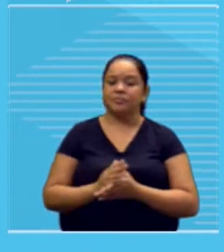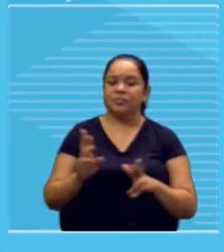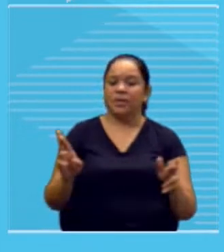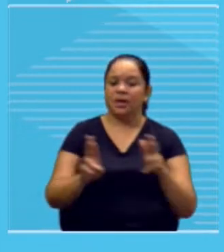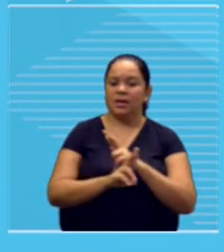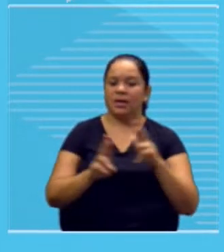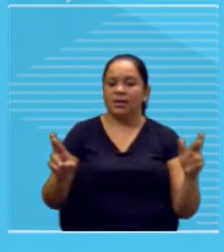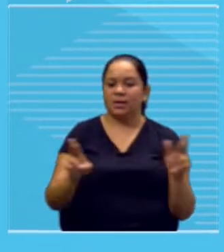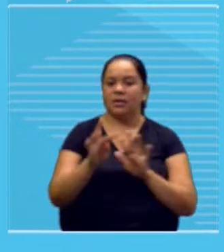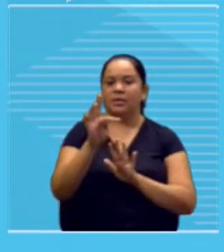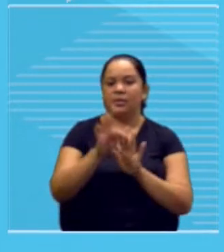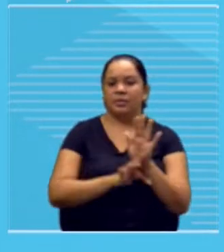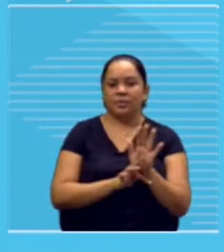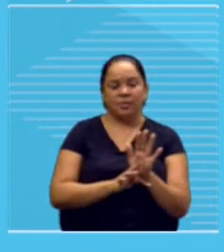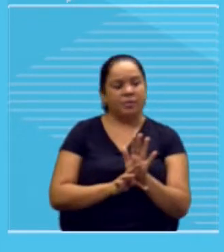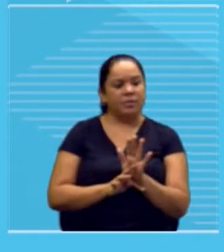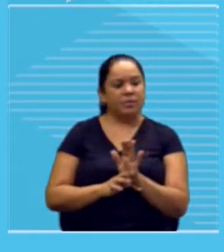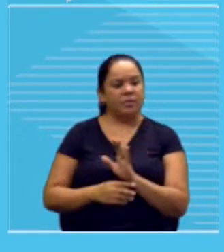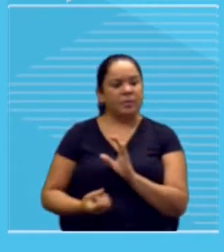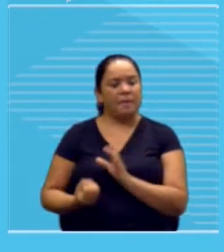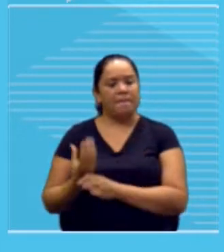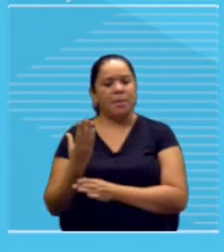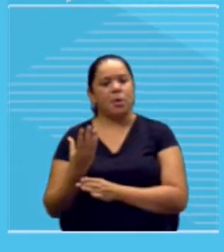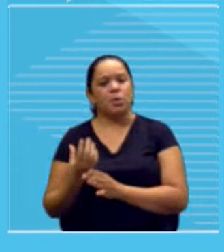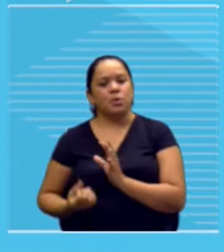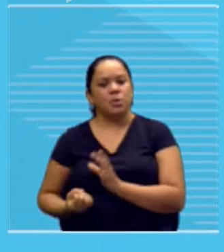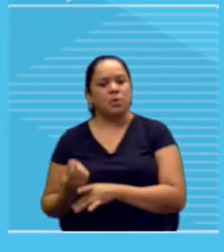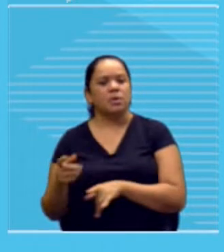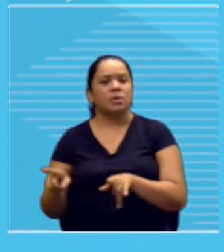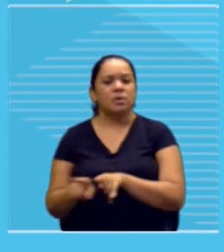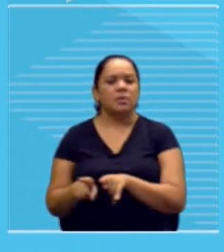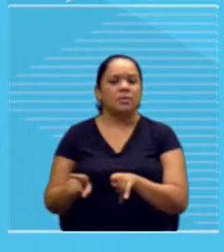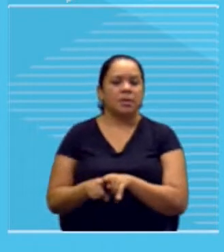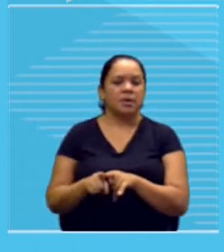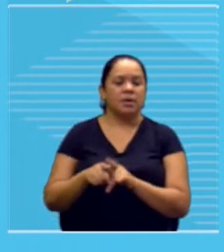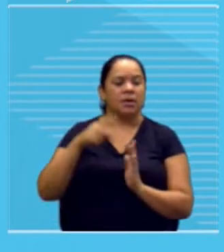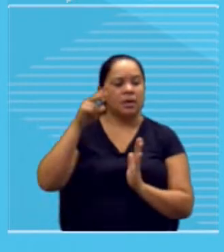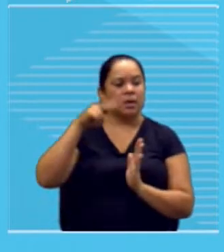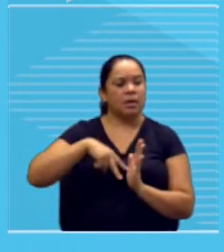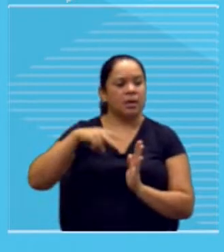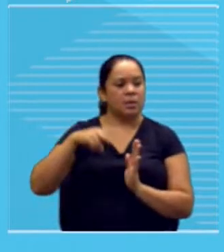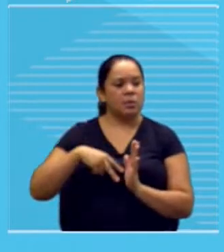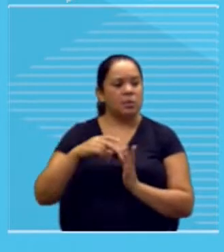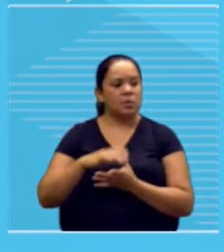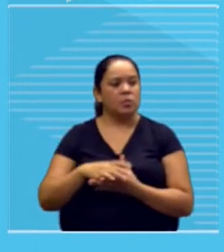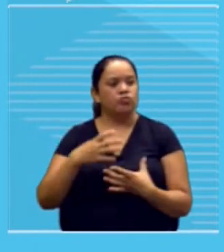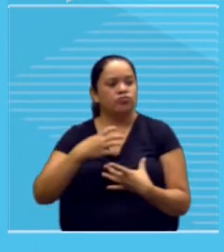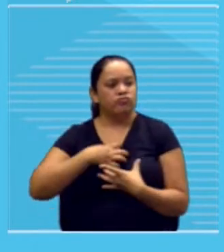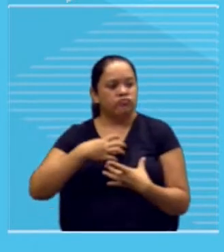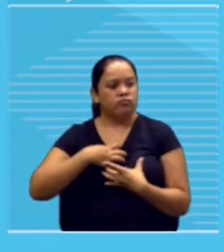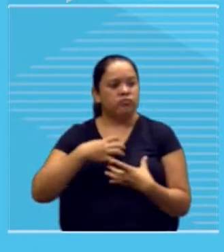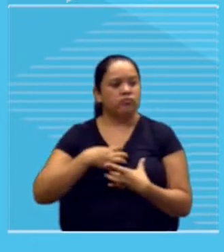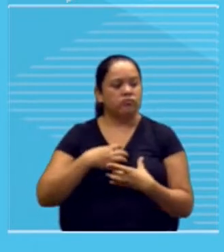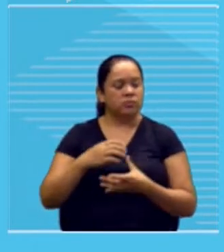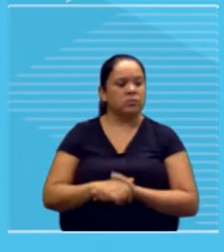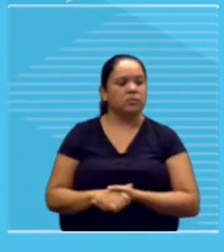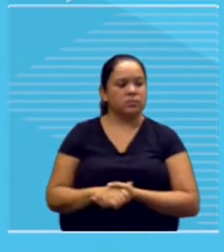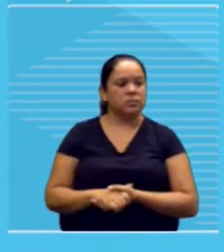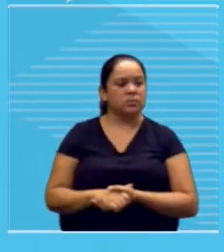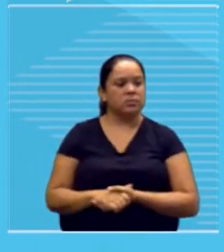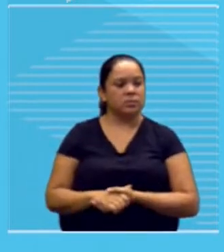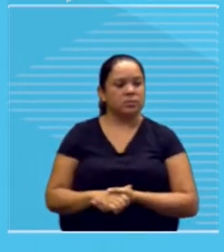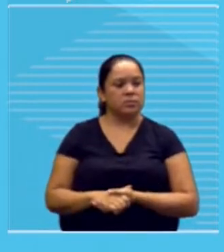tanto em sua produção na sua leitura e escuta percebendo aí suas condições de produção